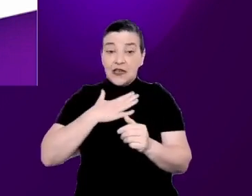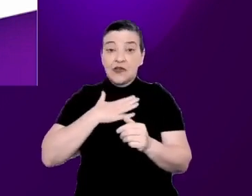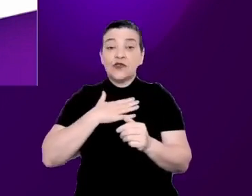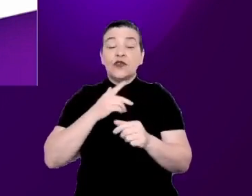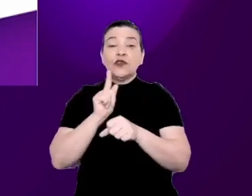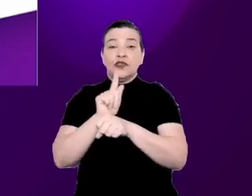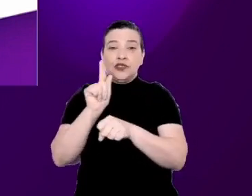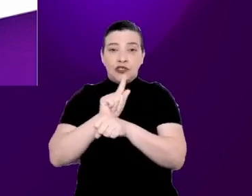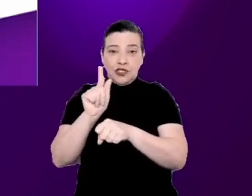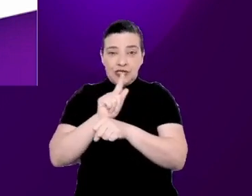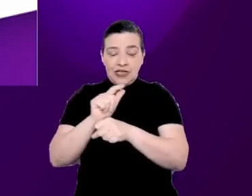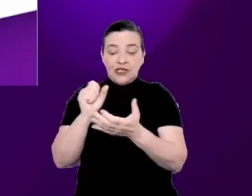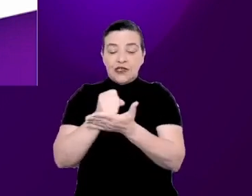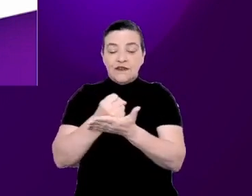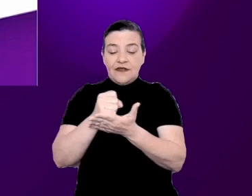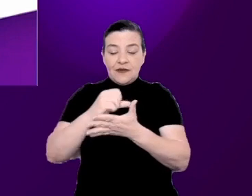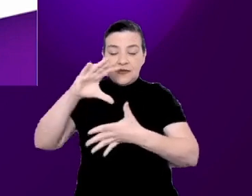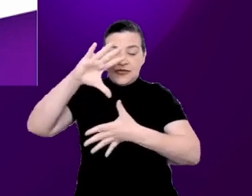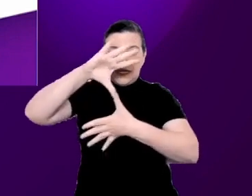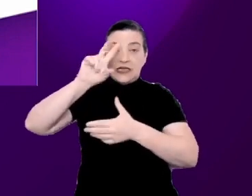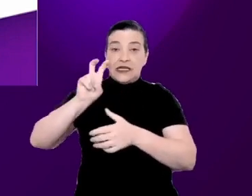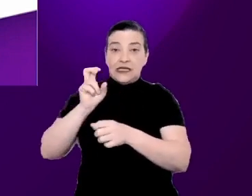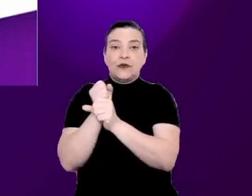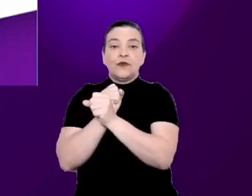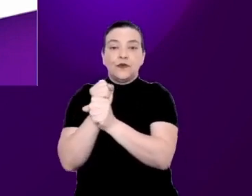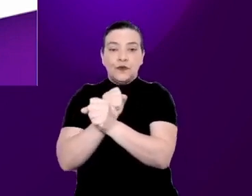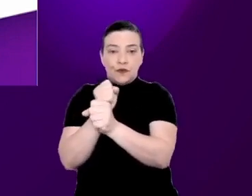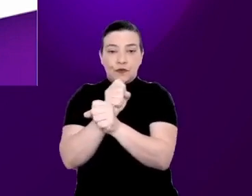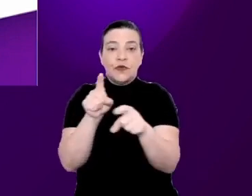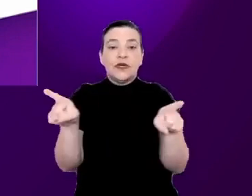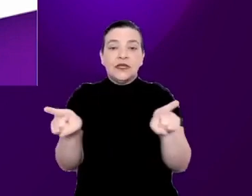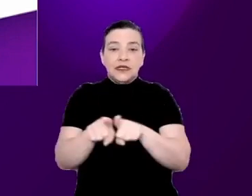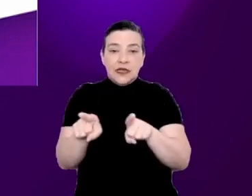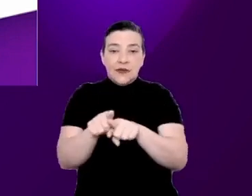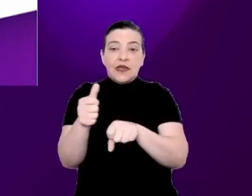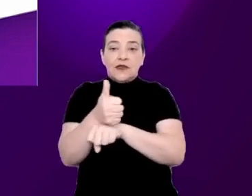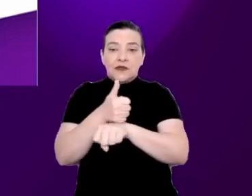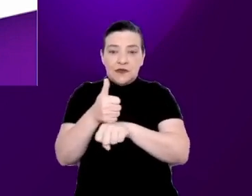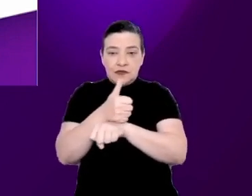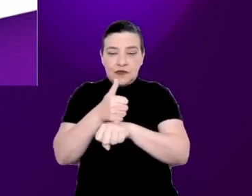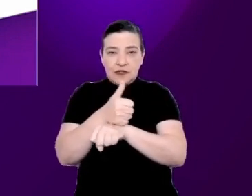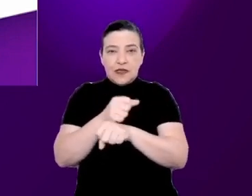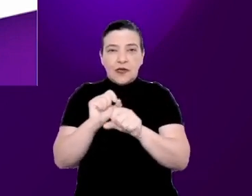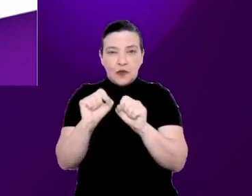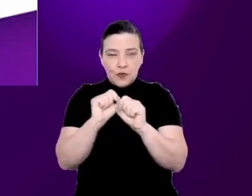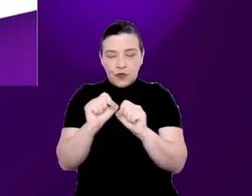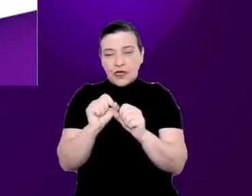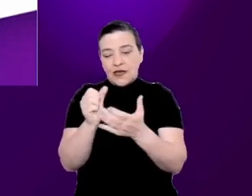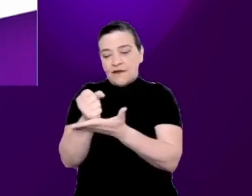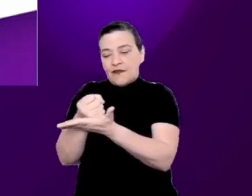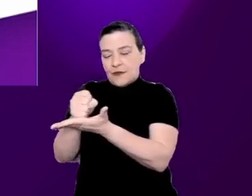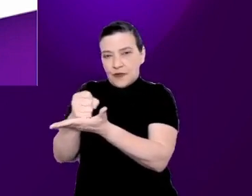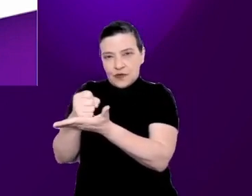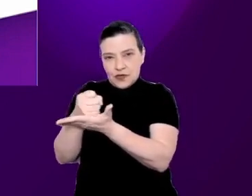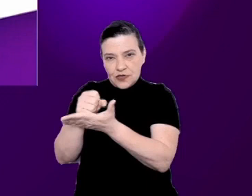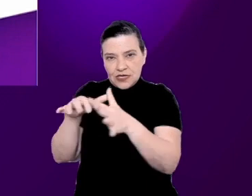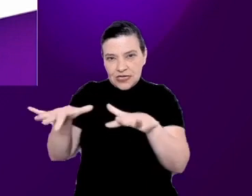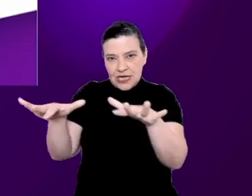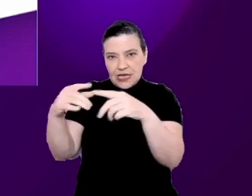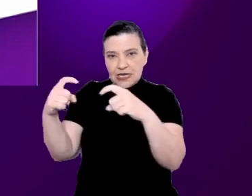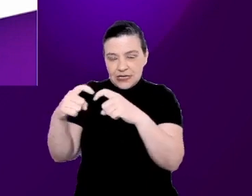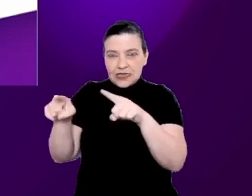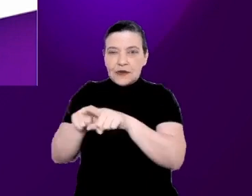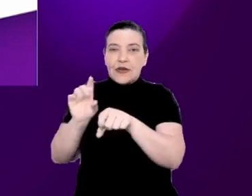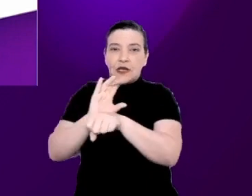do Américas há 5 anos. Também eu sou especialista em farmacologia clínica, tenho curso de extensão